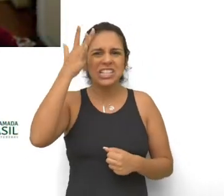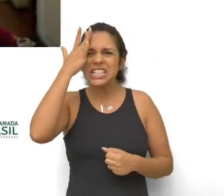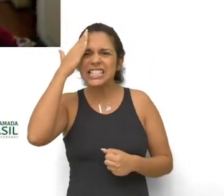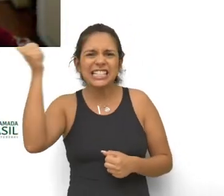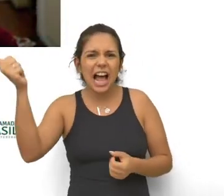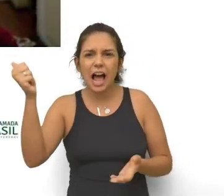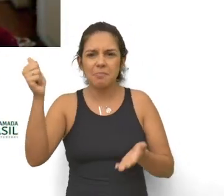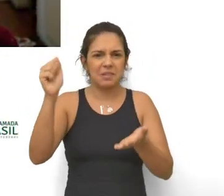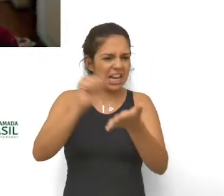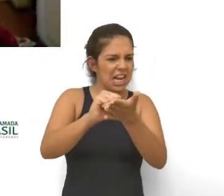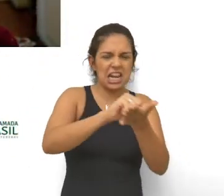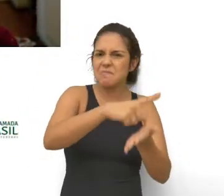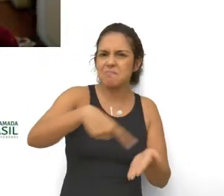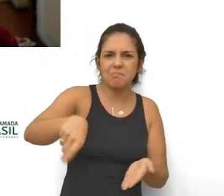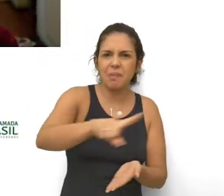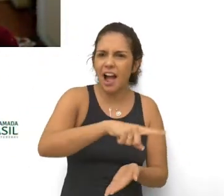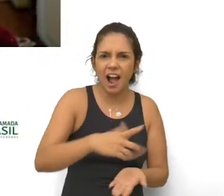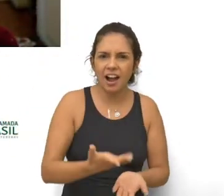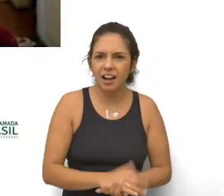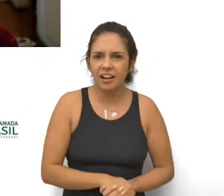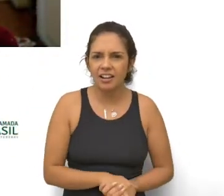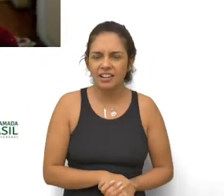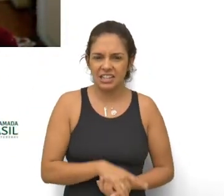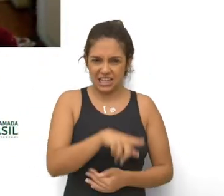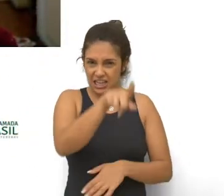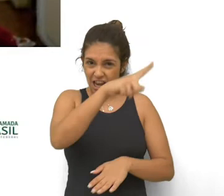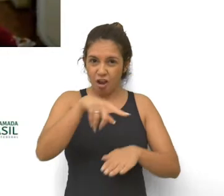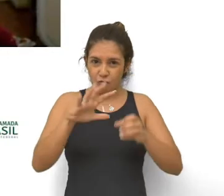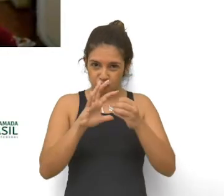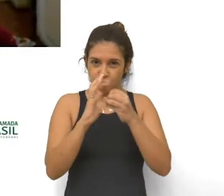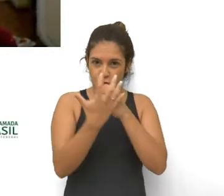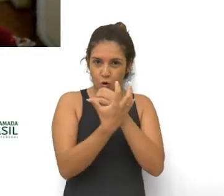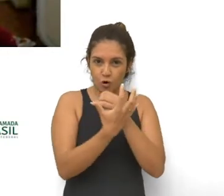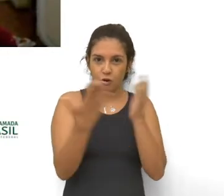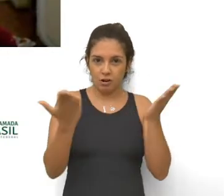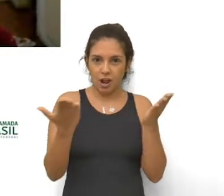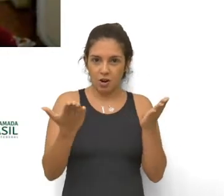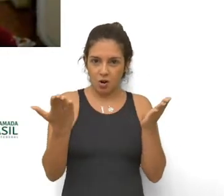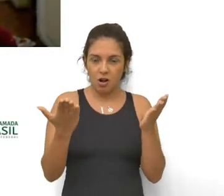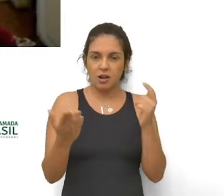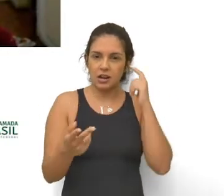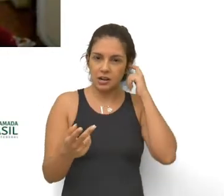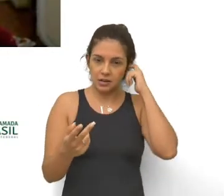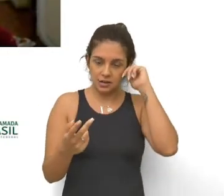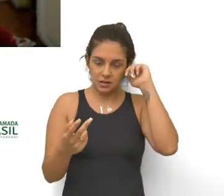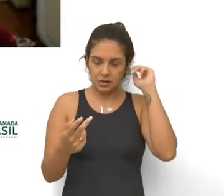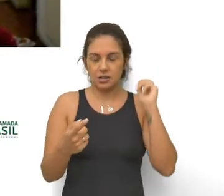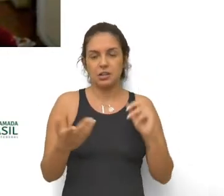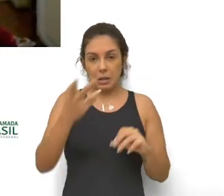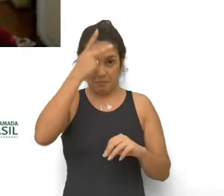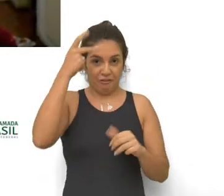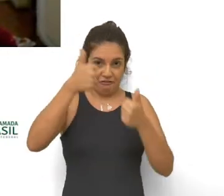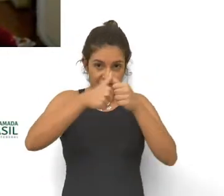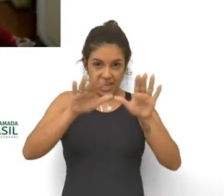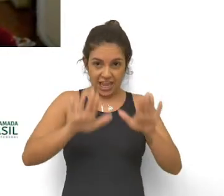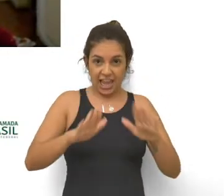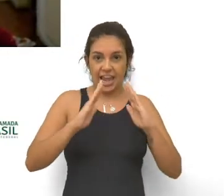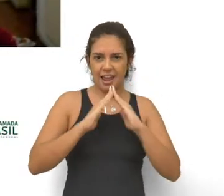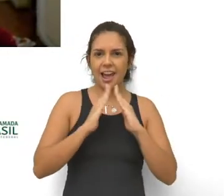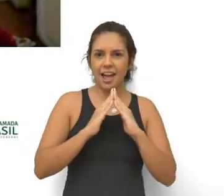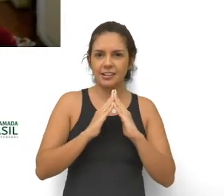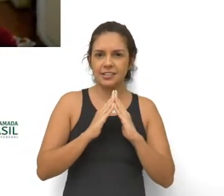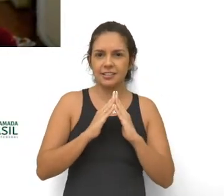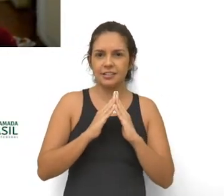sem fazer de tudo sempre. Mas essa pandemia também está trazendo para a nossa realidade até